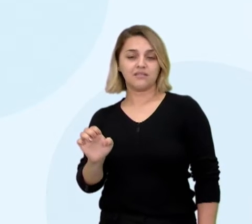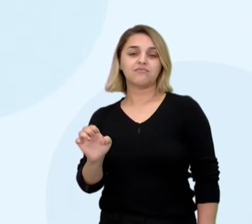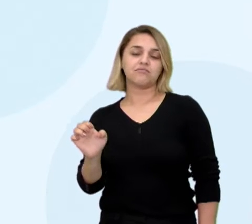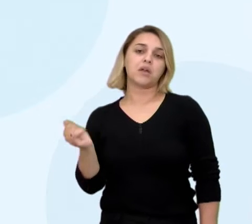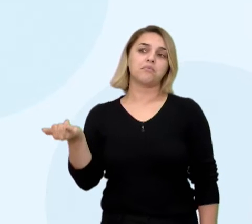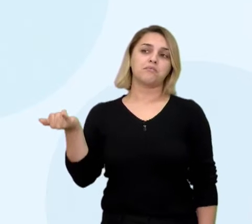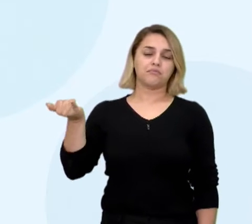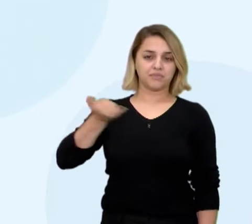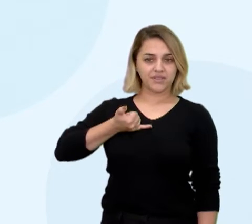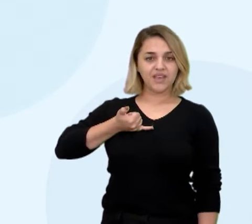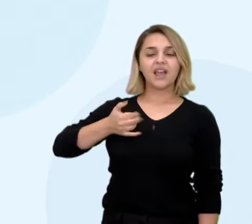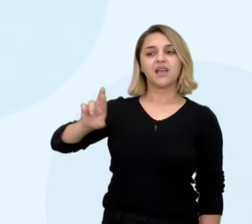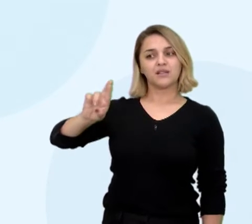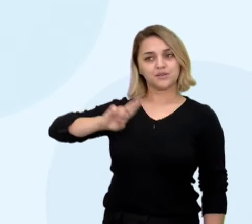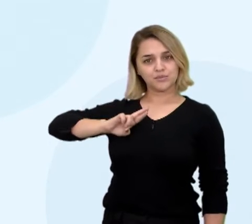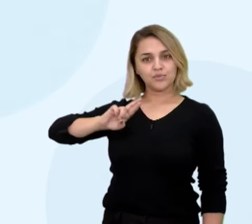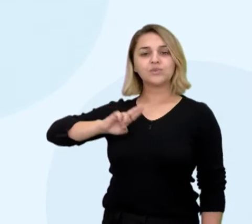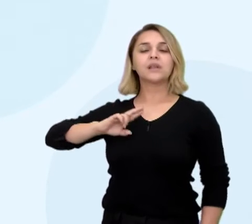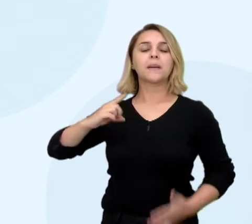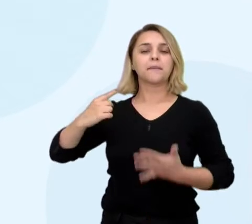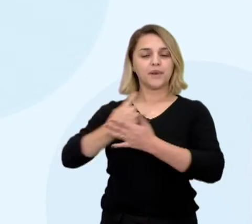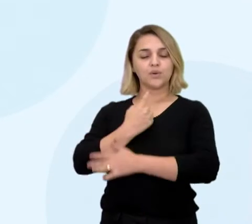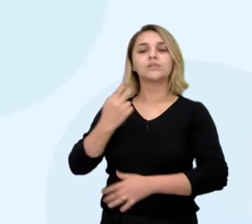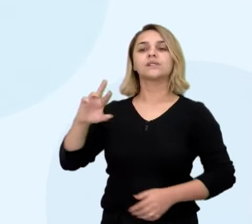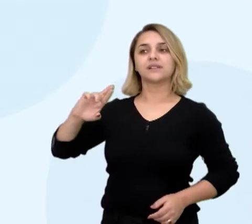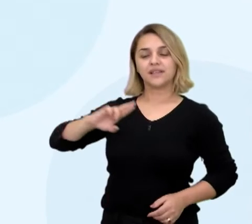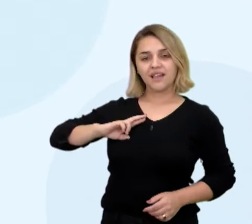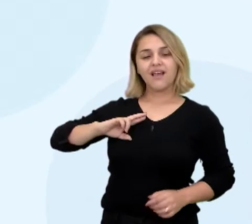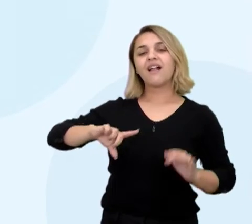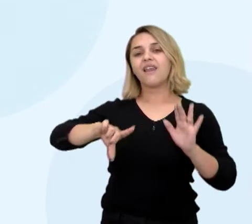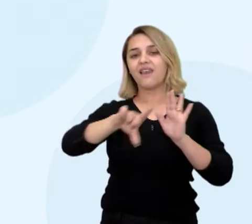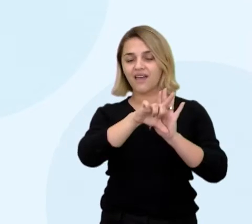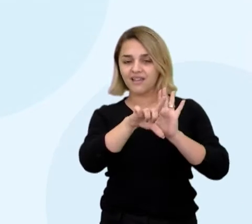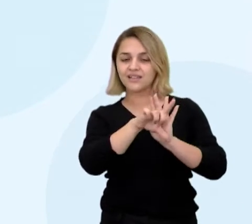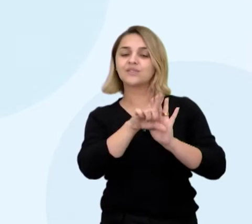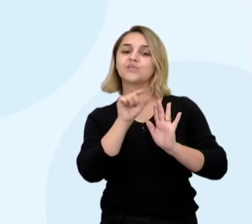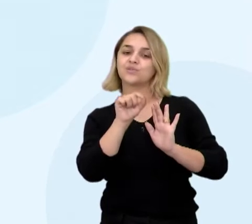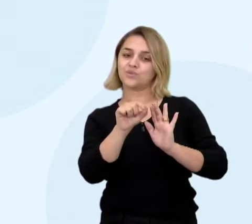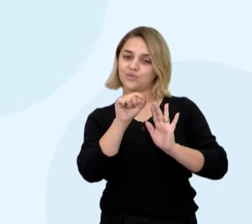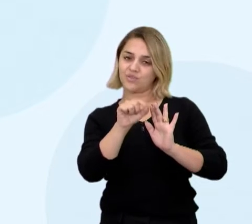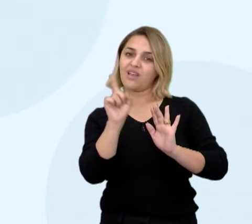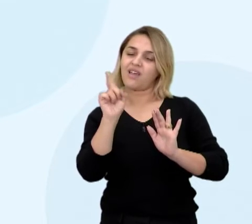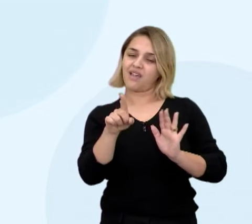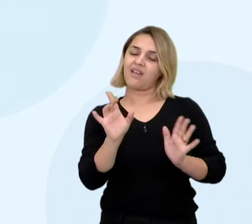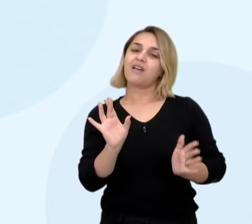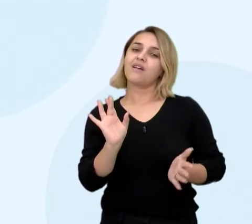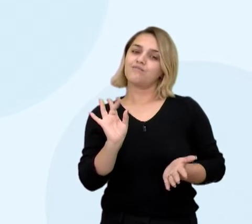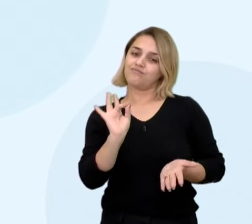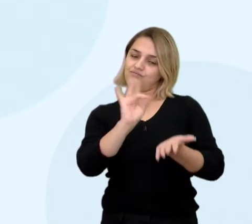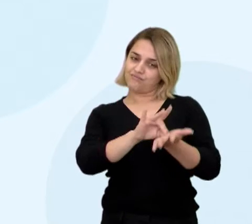né? Ele responderia assim, ó: as leis são a razão humana.